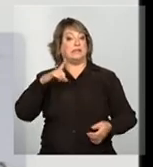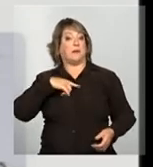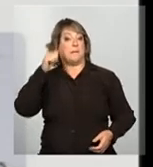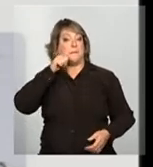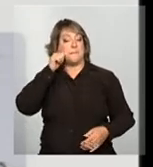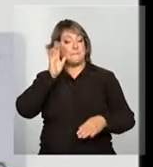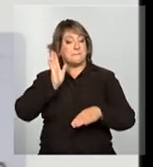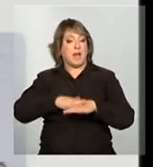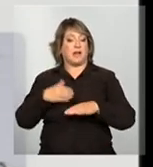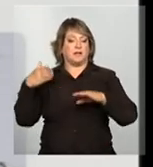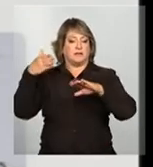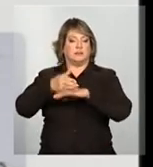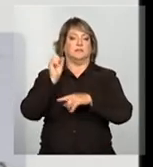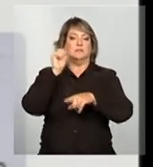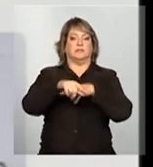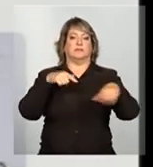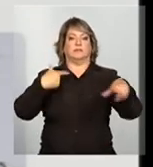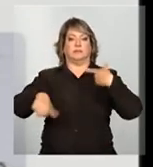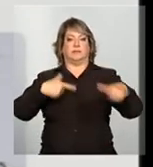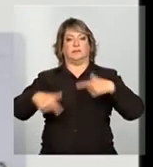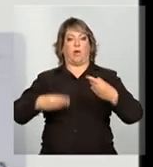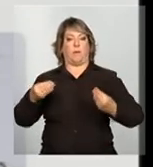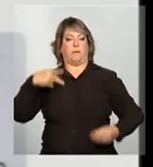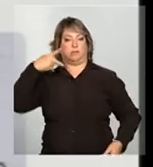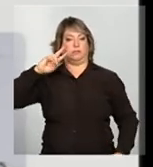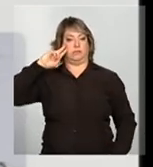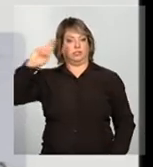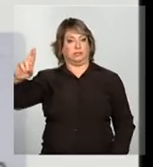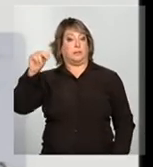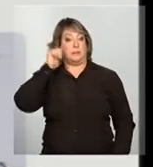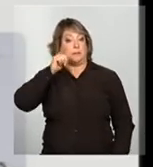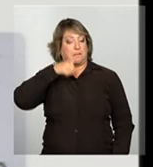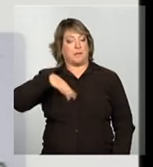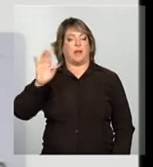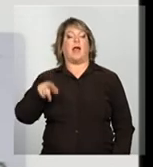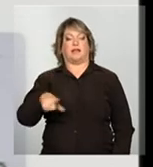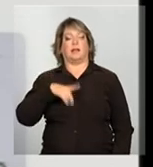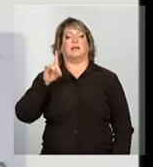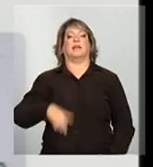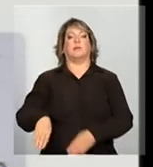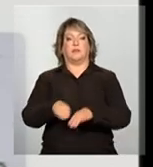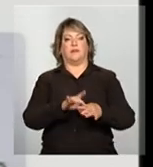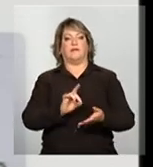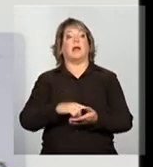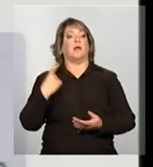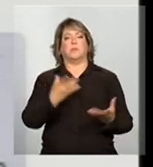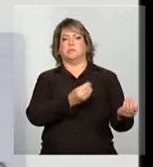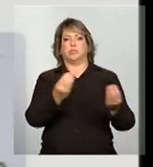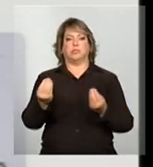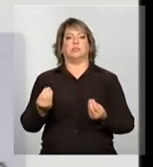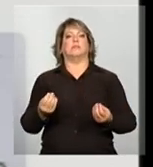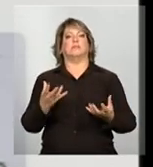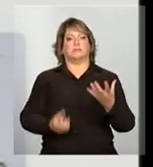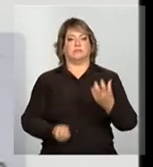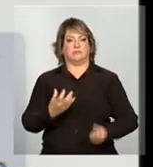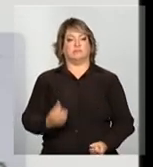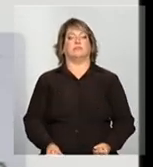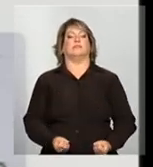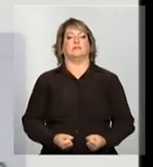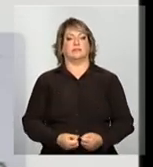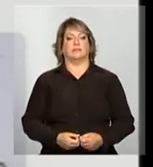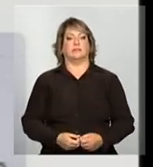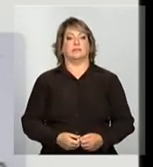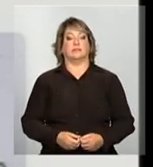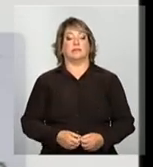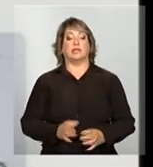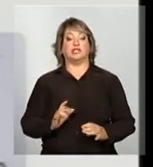mulheres ocupando cargos de poder e de tomada de decisão do país. Ou seja, já na